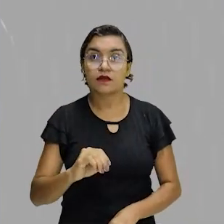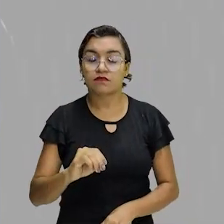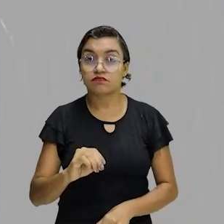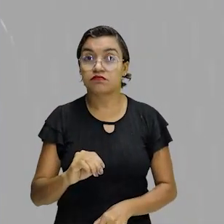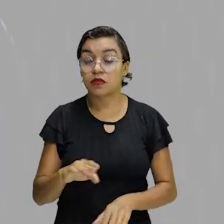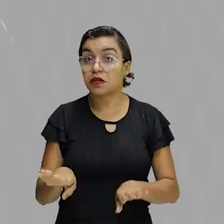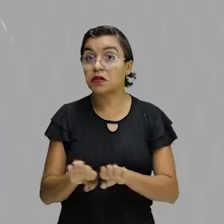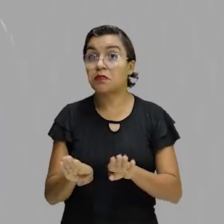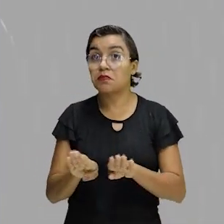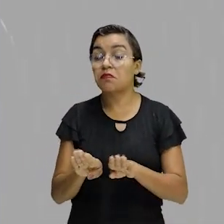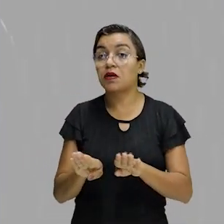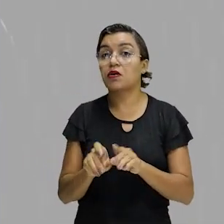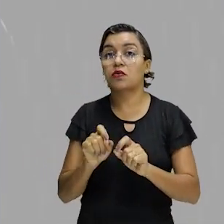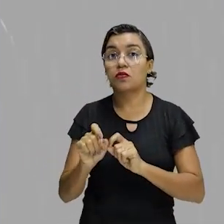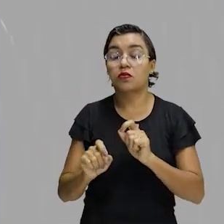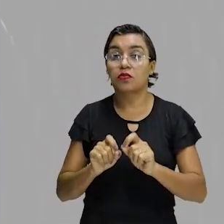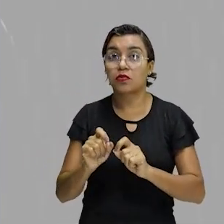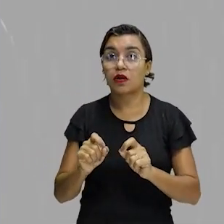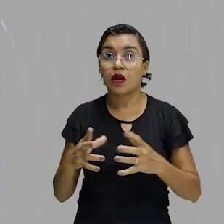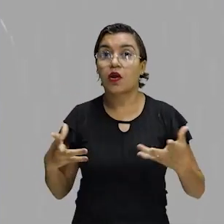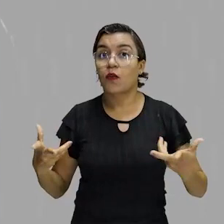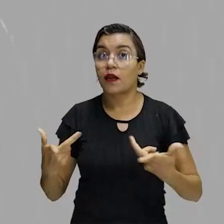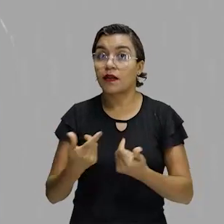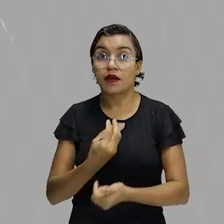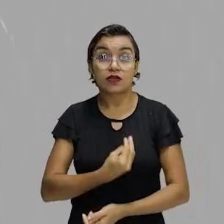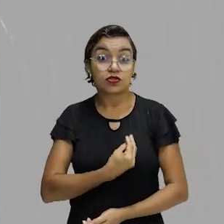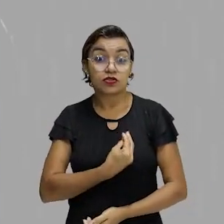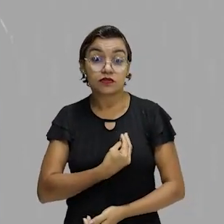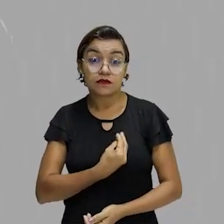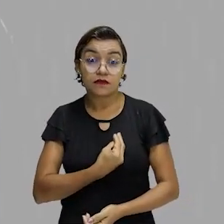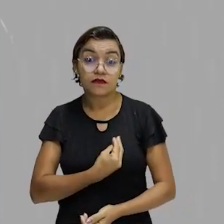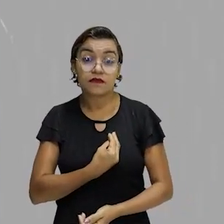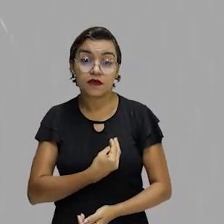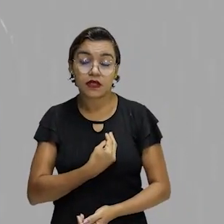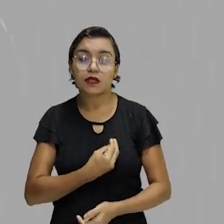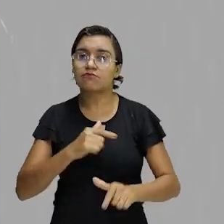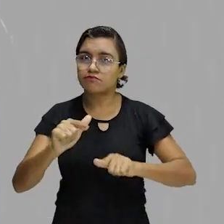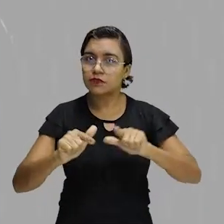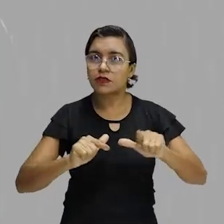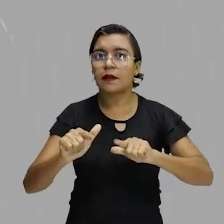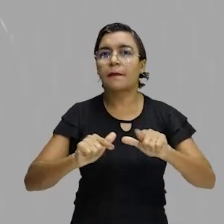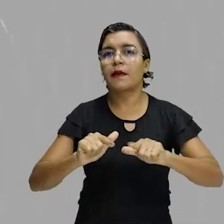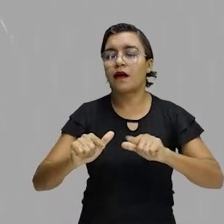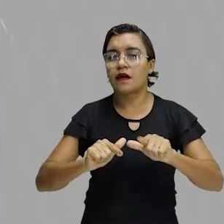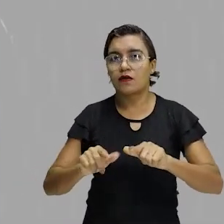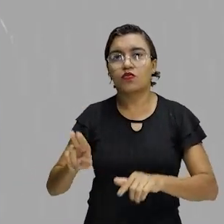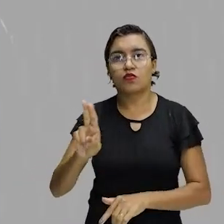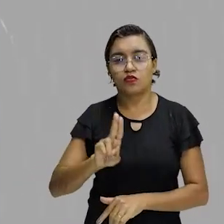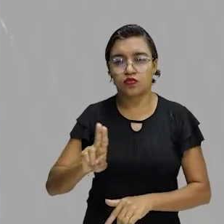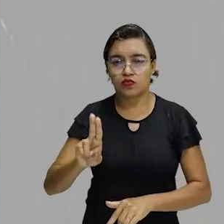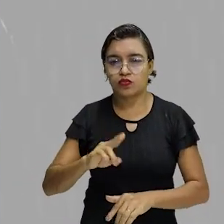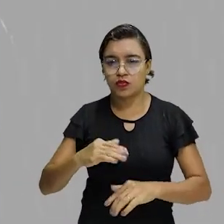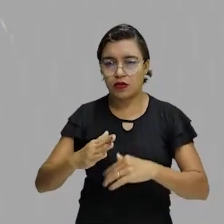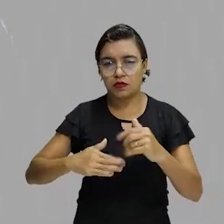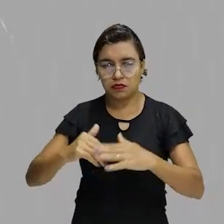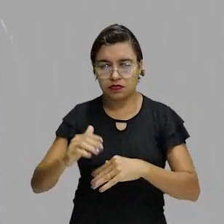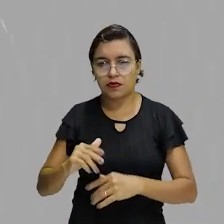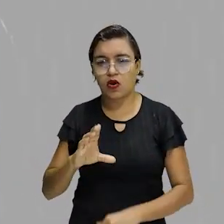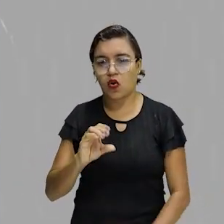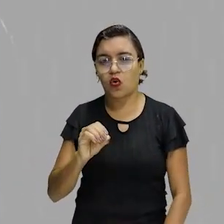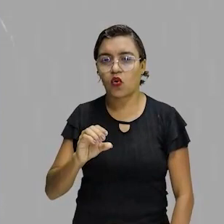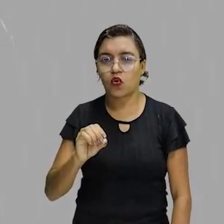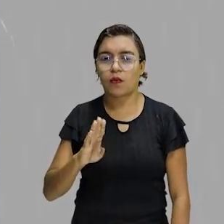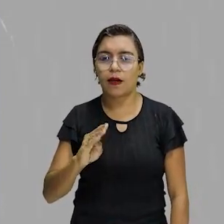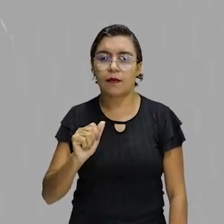decisiva também para dar uma qualidade de vida melhor para essas pessoas que trabalham com coco babaçu, certo? Então esse movimento ele engloba